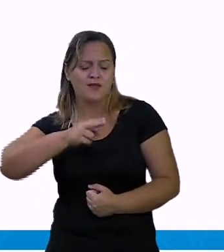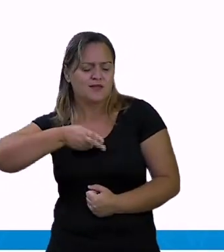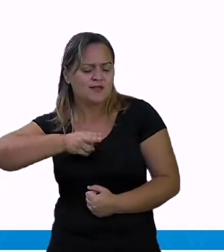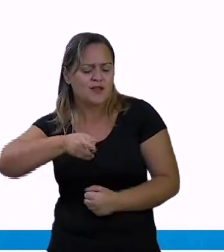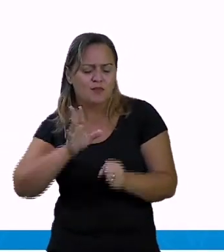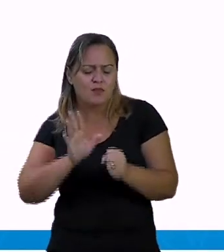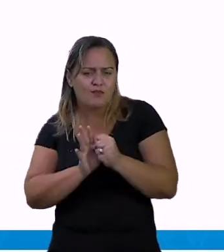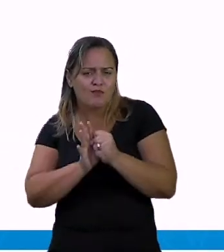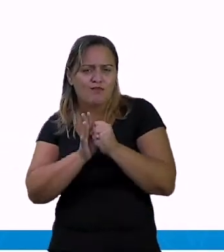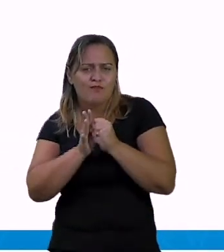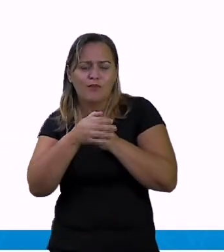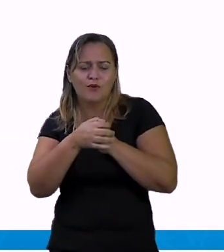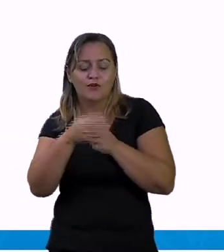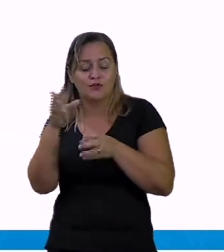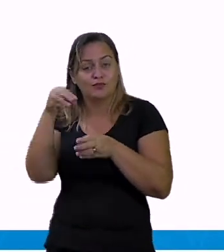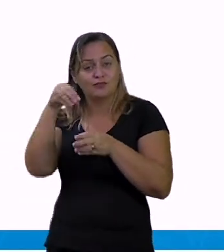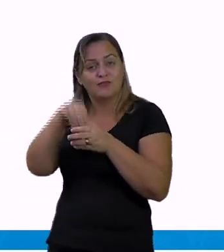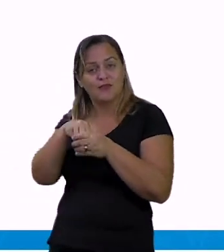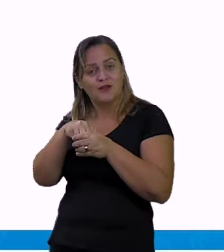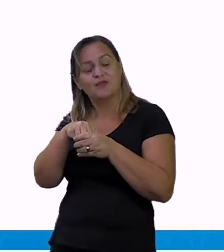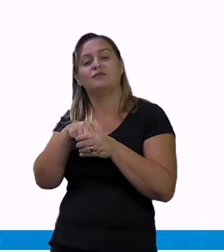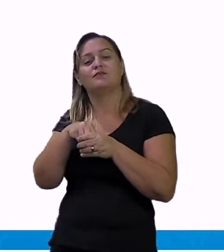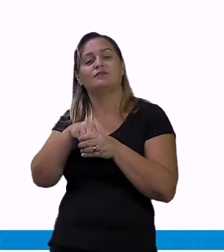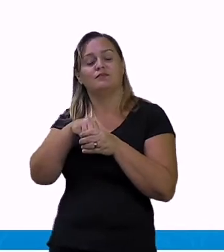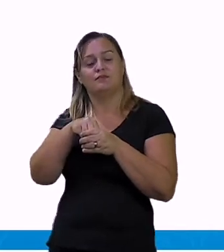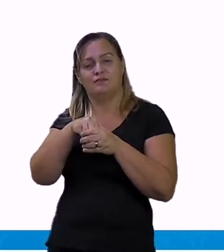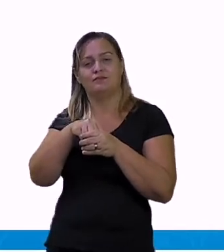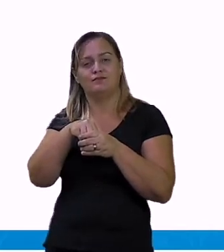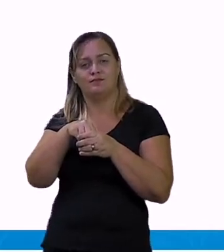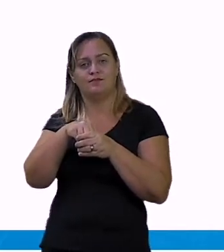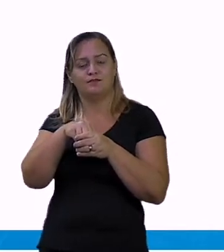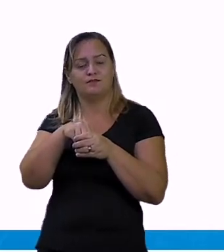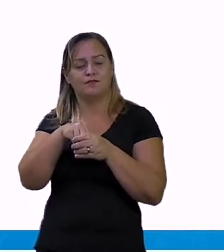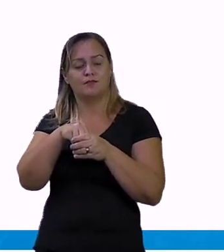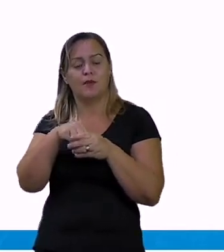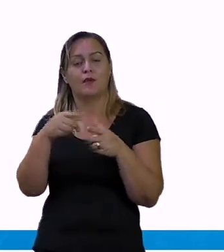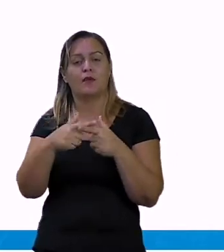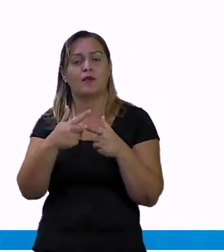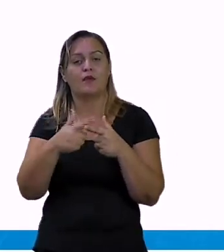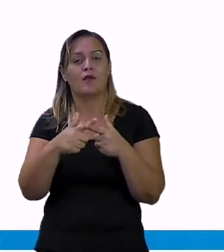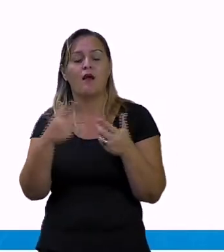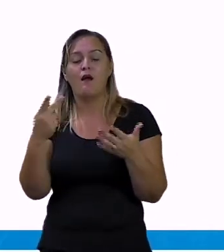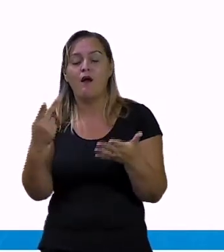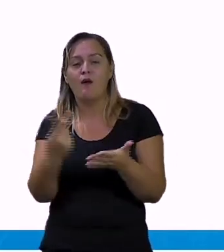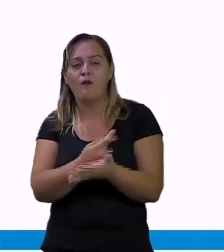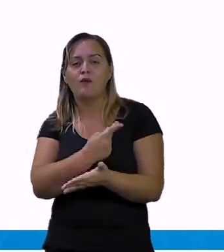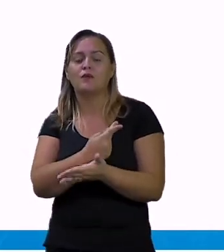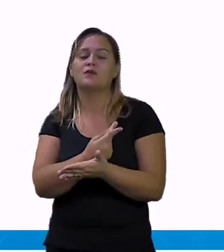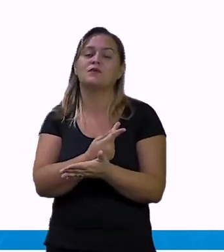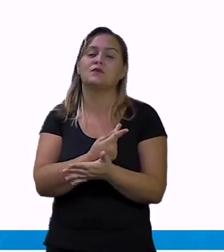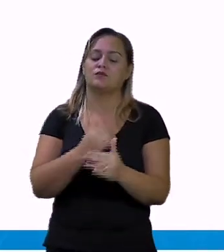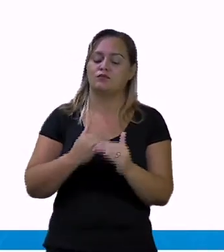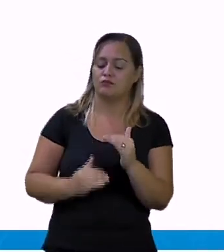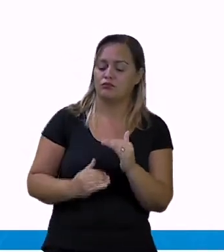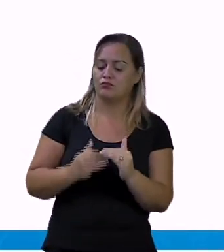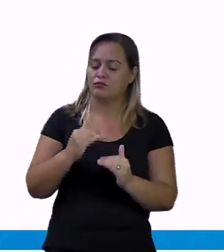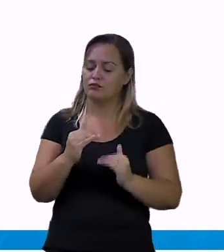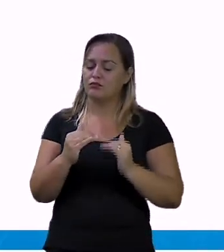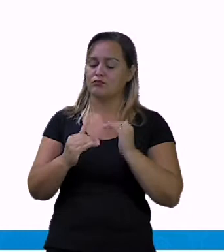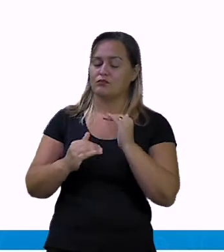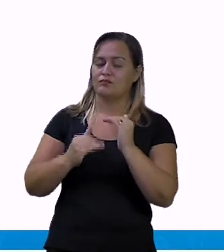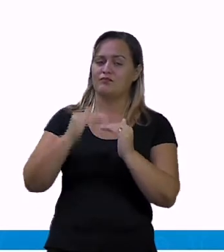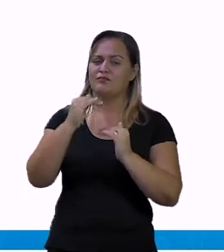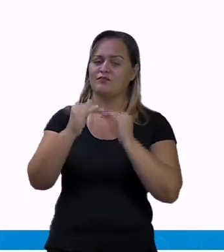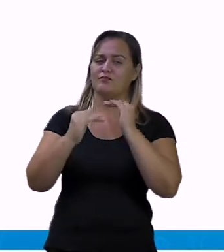as suas espécies para que isso tudo aconteça em um desenvolvimento